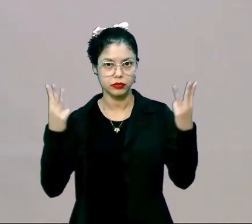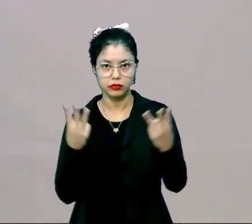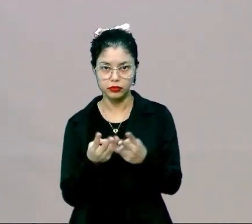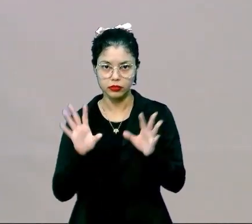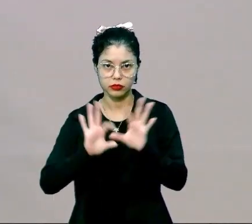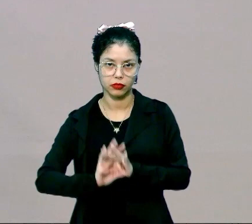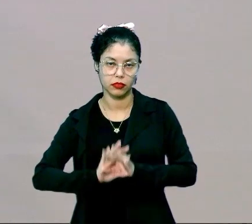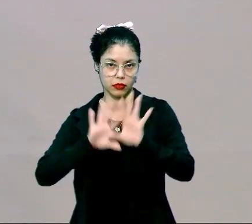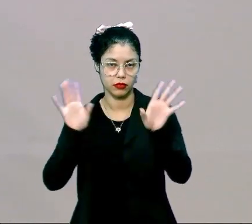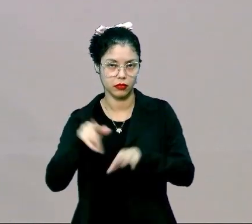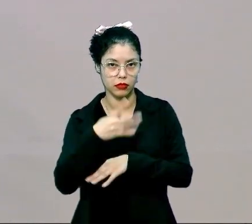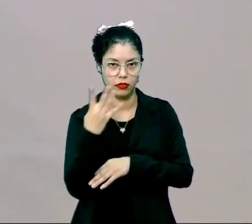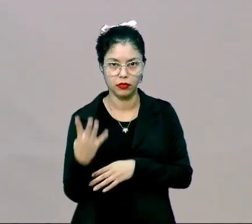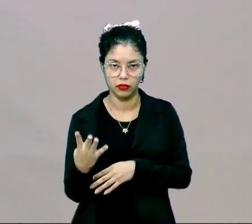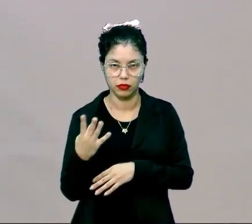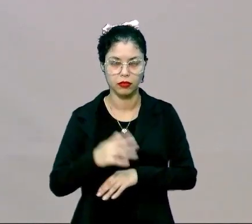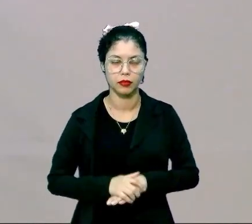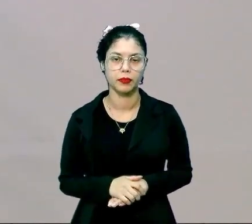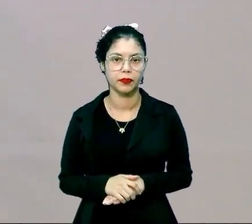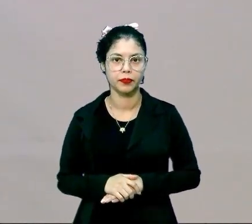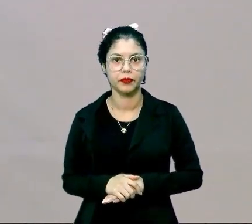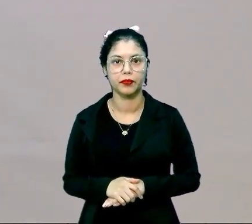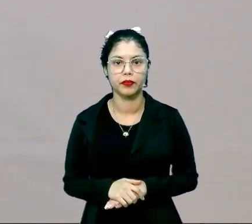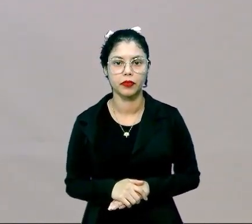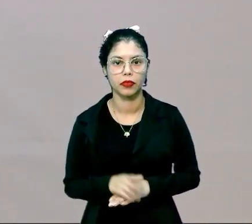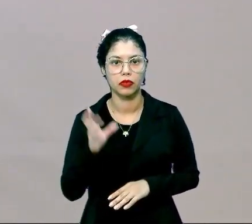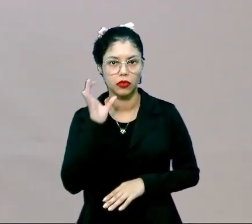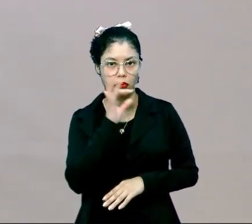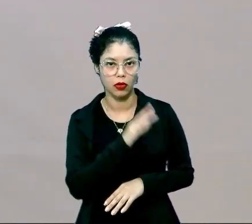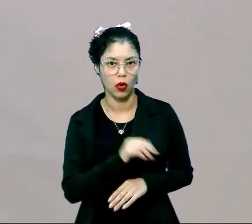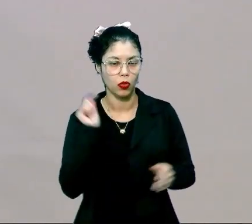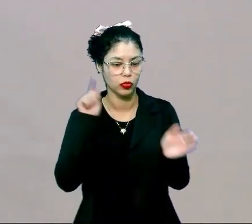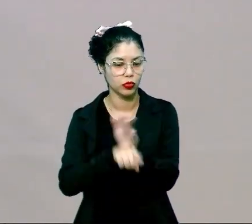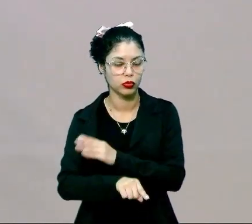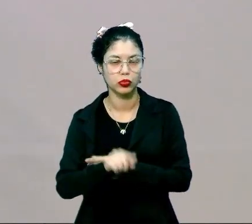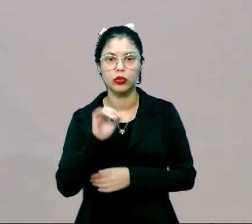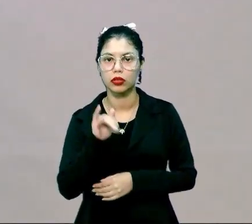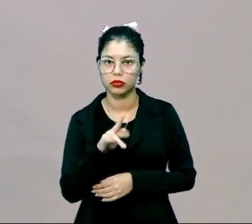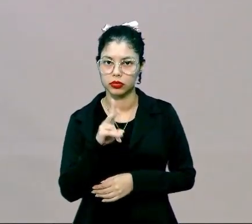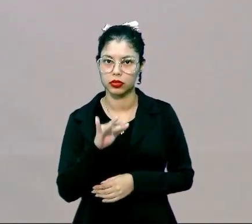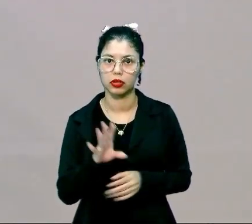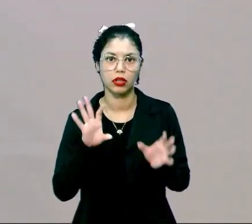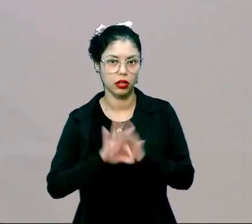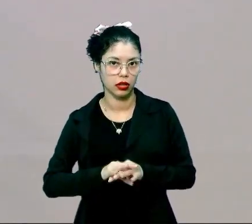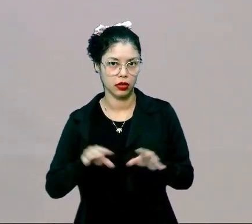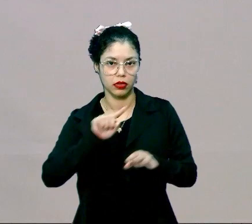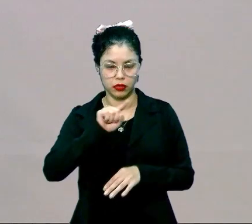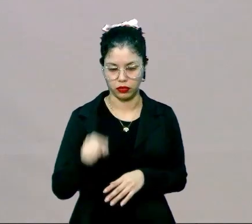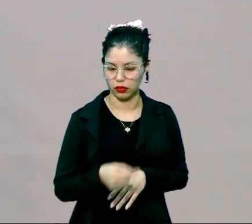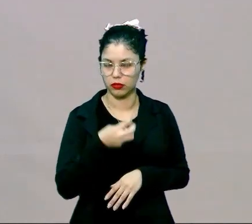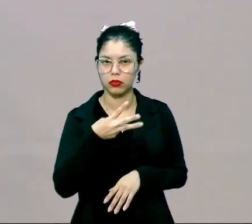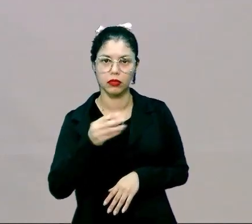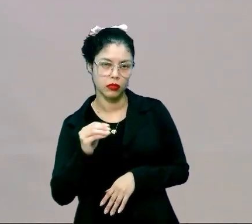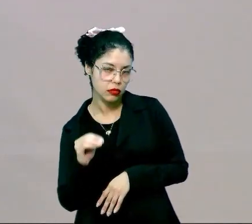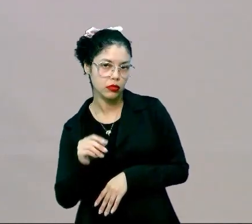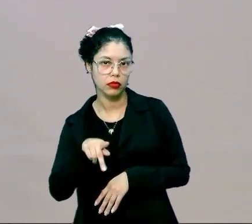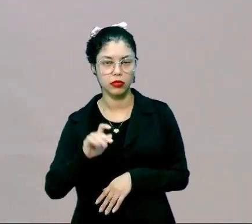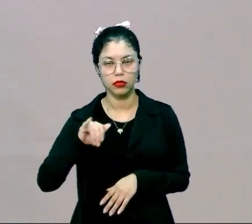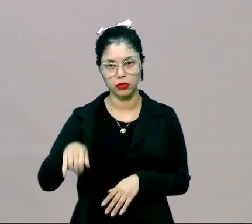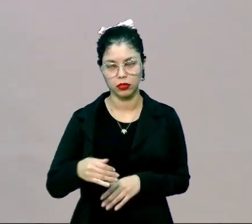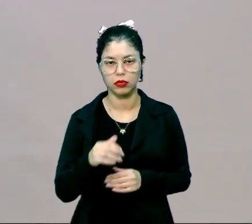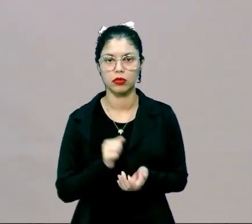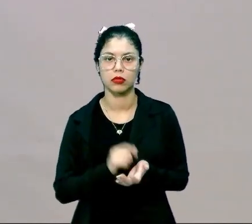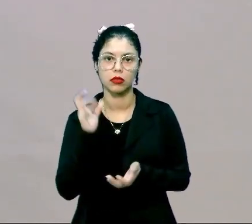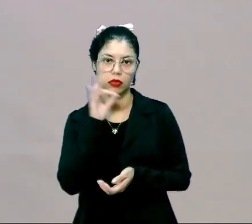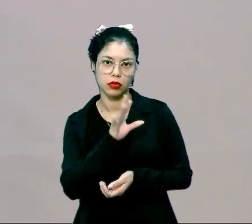acetileno que libera essa quantidade de calor. Perfeito? Então a questão me diz que o acetileno libera 1.300 kJ de